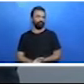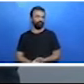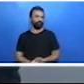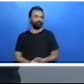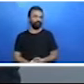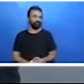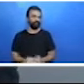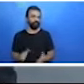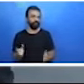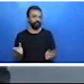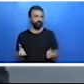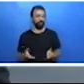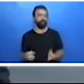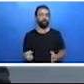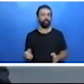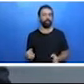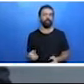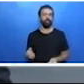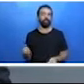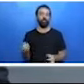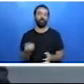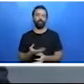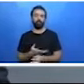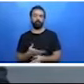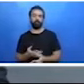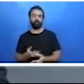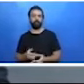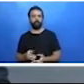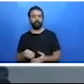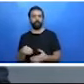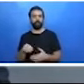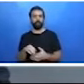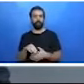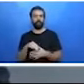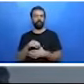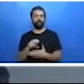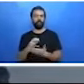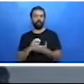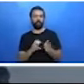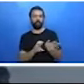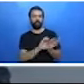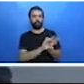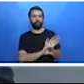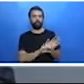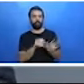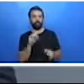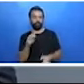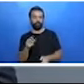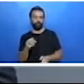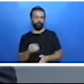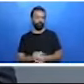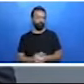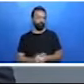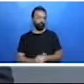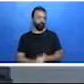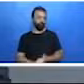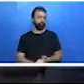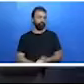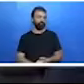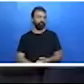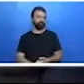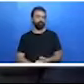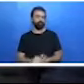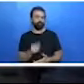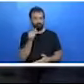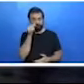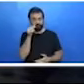coisa. Hoje nós vamos terminar a unidade 13, a história do cordel, da página 71 até a 74. E